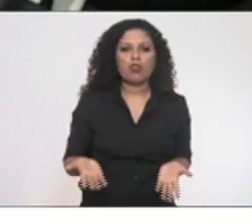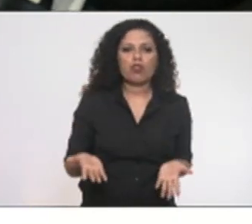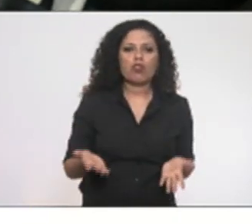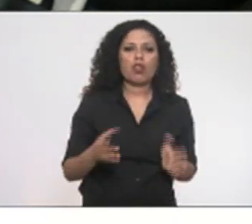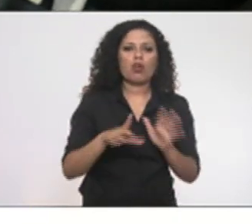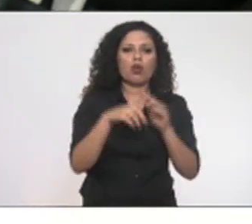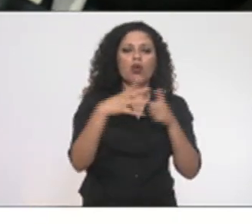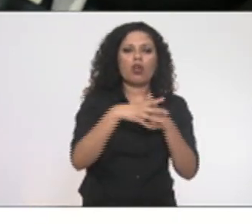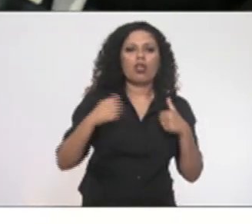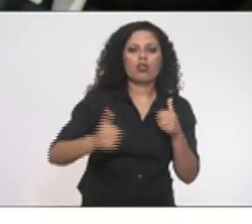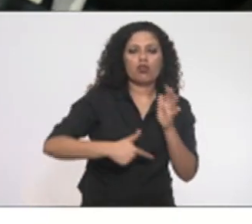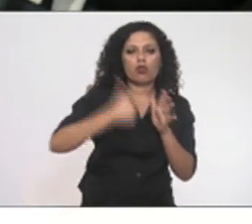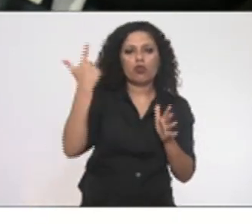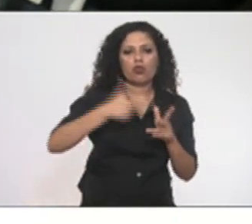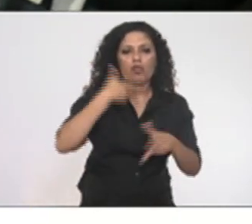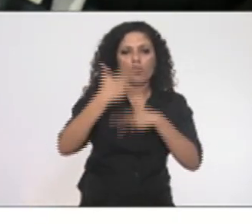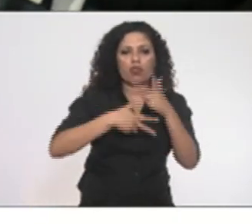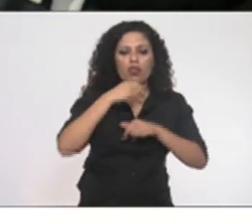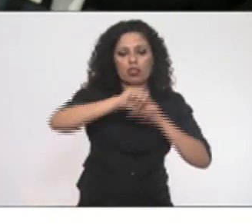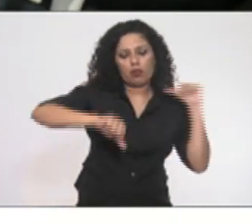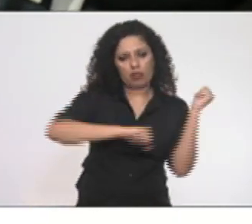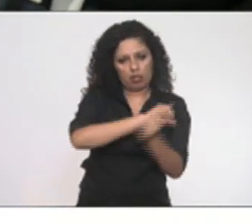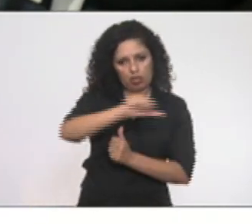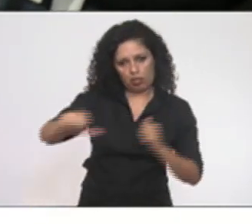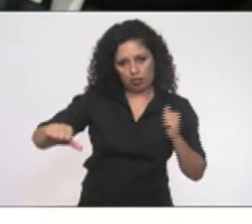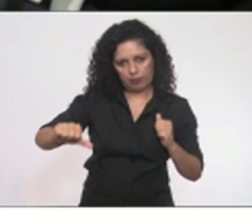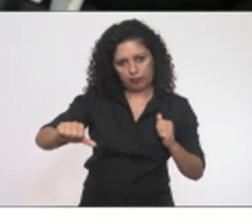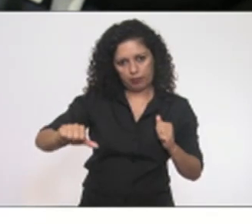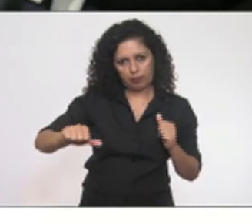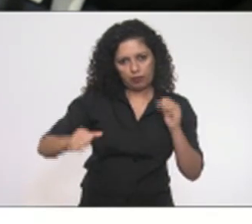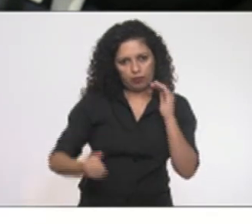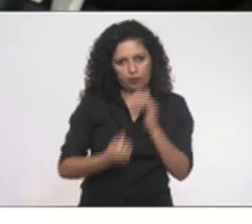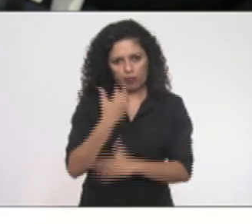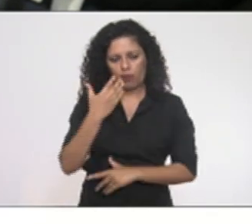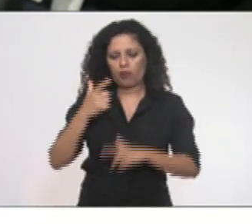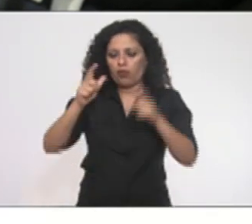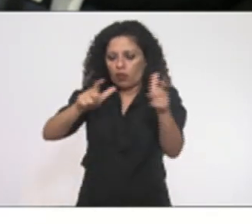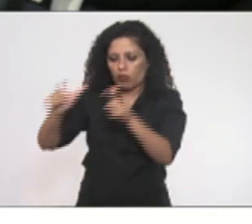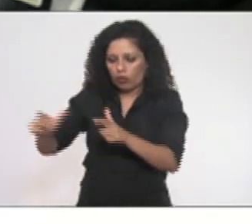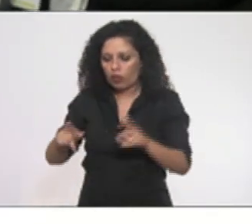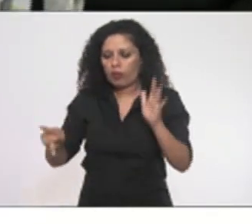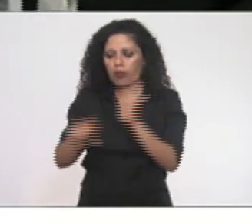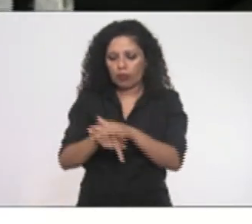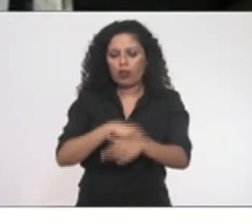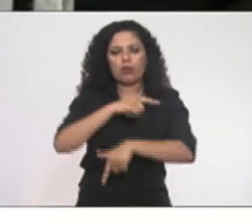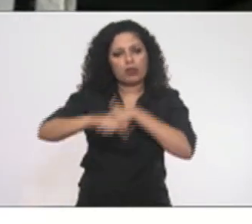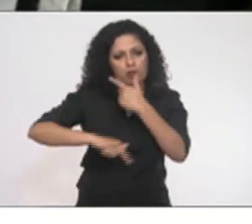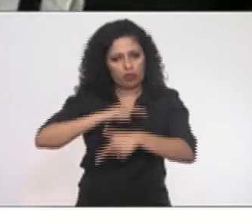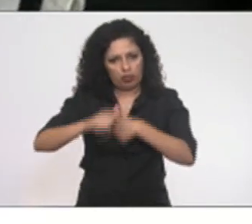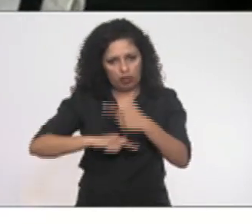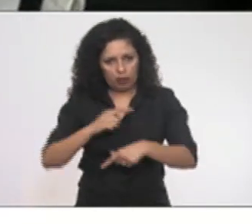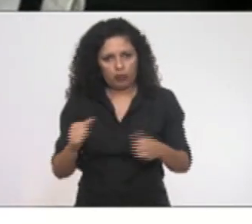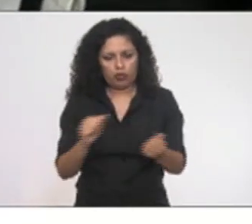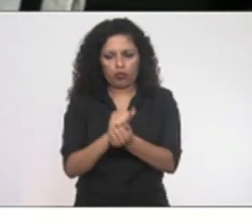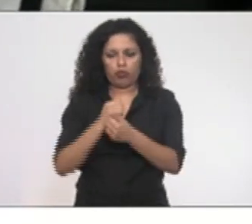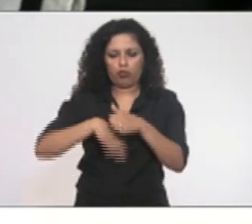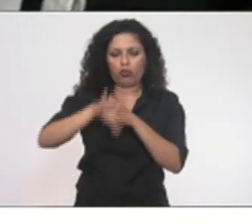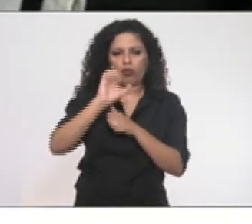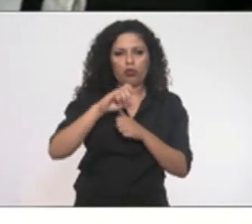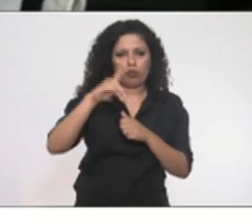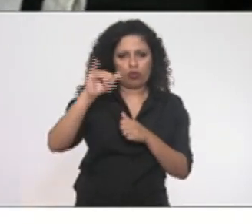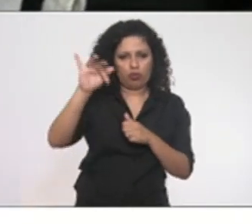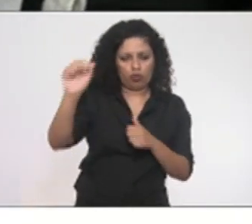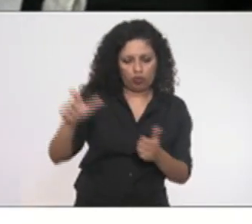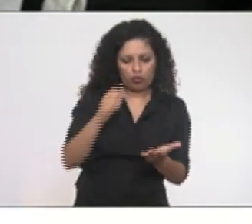artigo 2º, é o que seria para a transição. Então, criar condições para ampliar o acesso e aumento da eficiência, com o edital e os